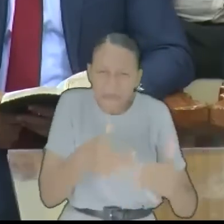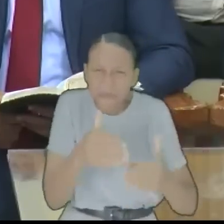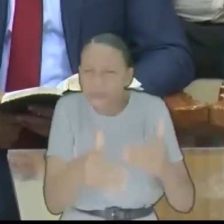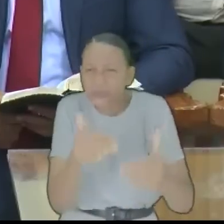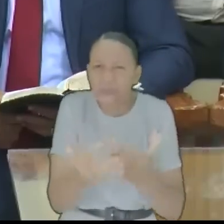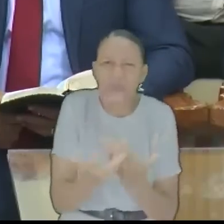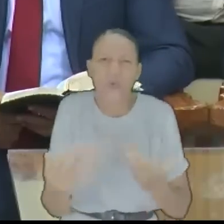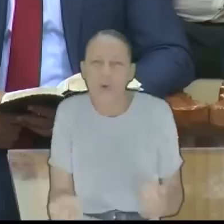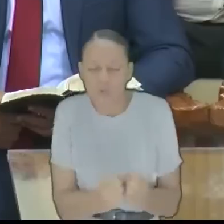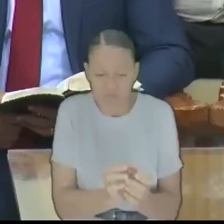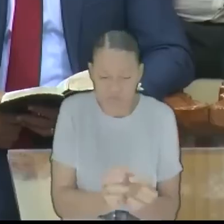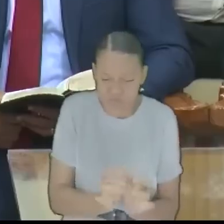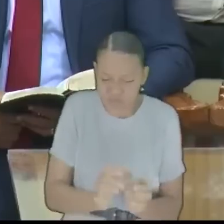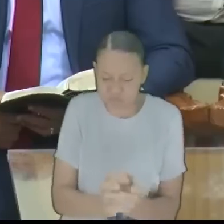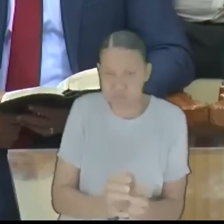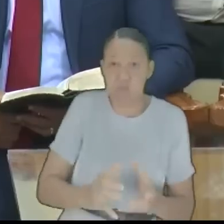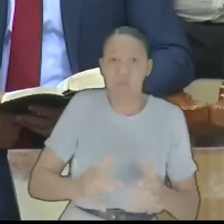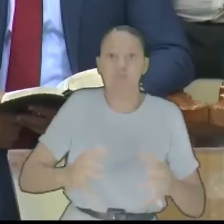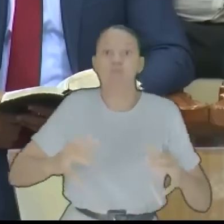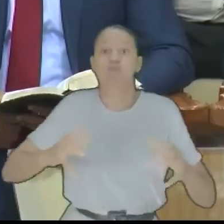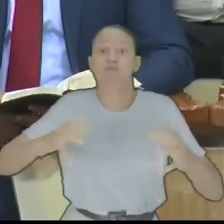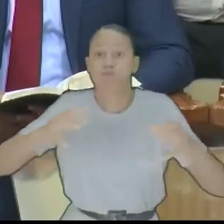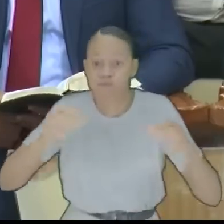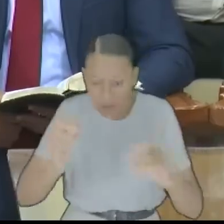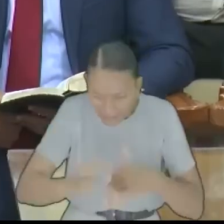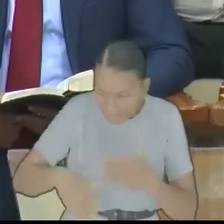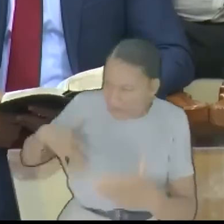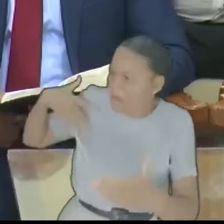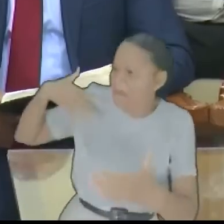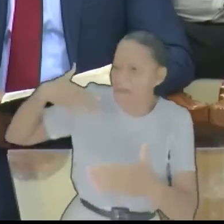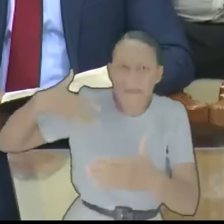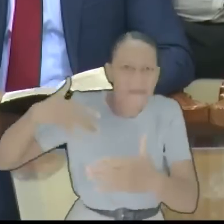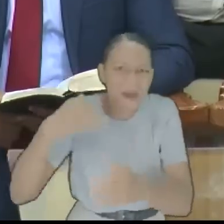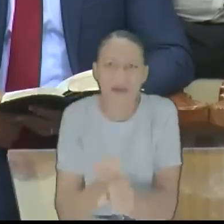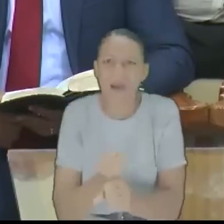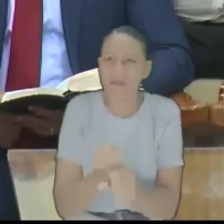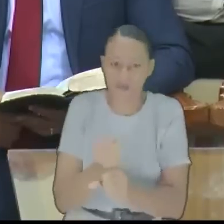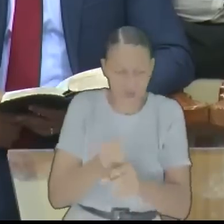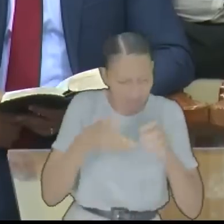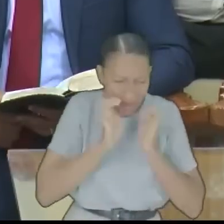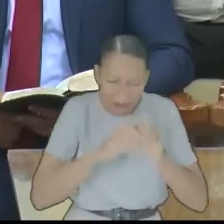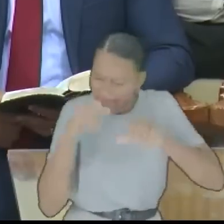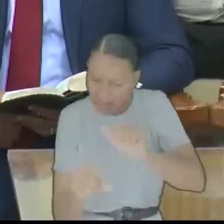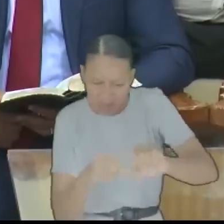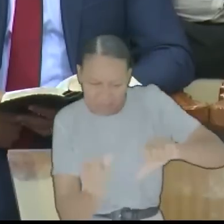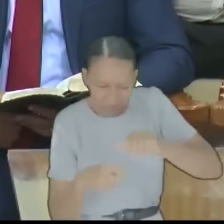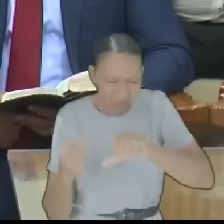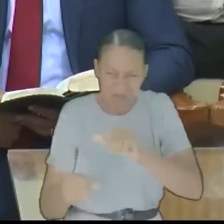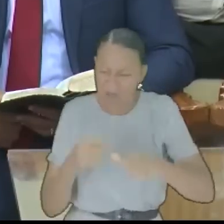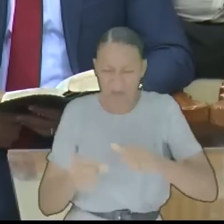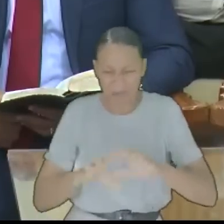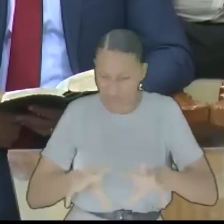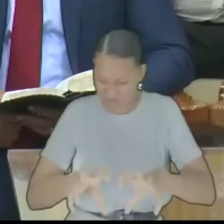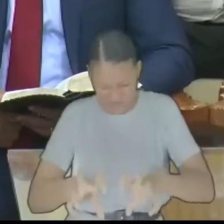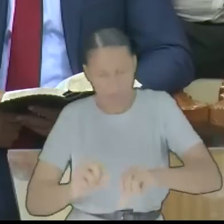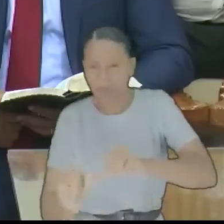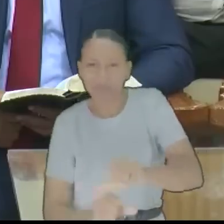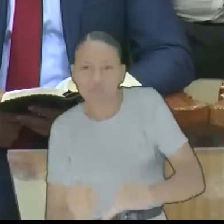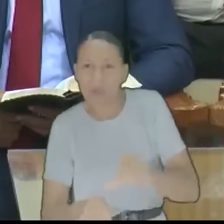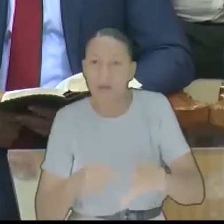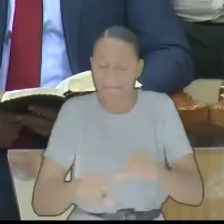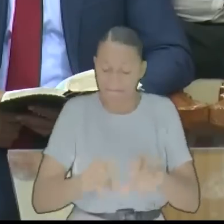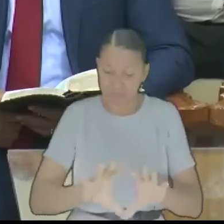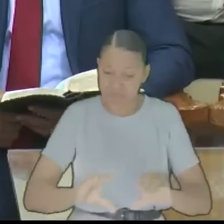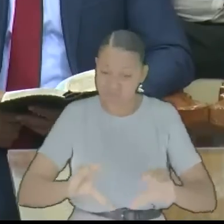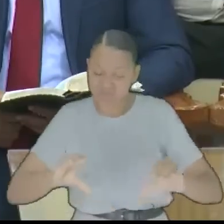como fermento na massa, ao longo dos anos. E o evangelho foi mudando essa terra seca, foi mudando